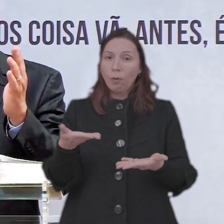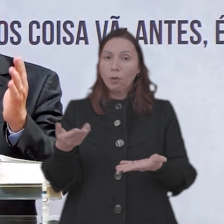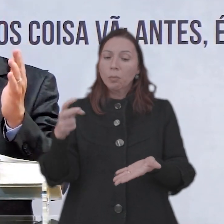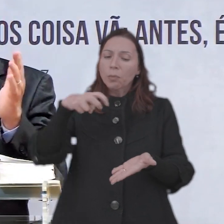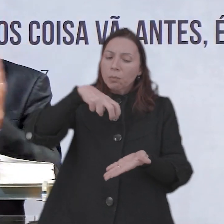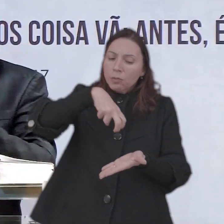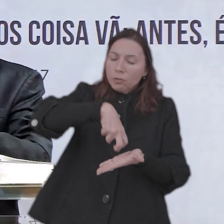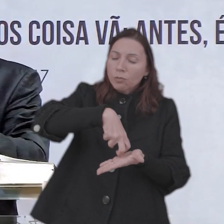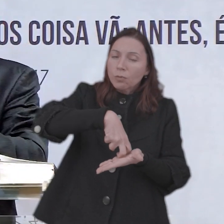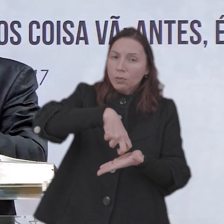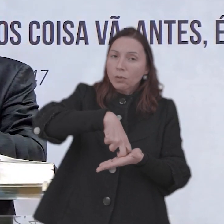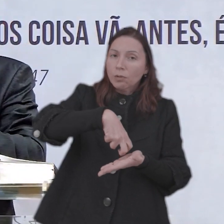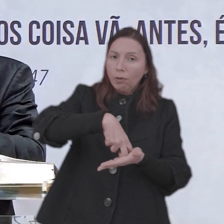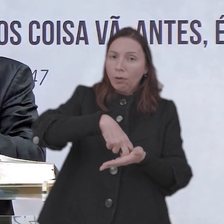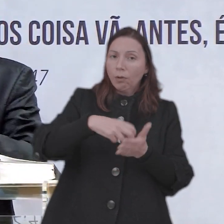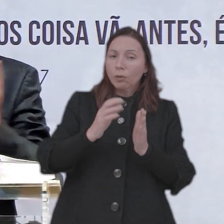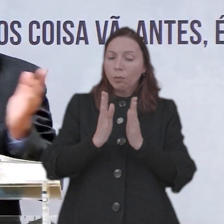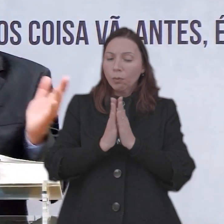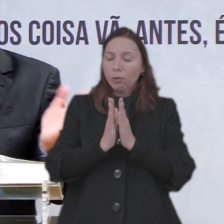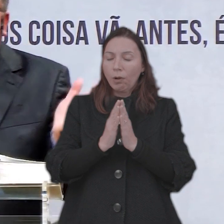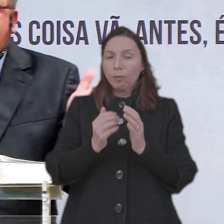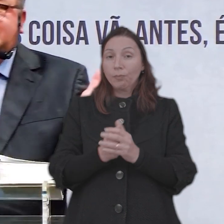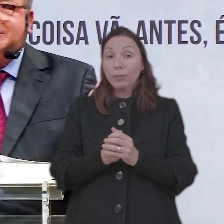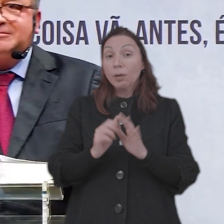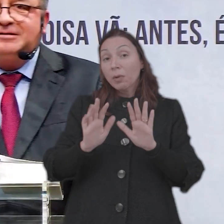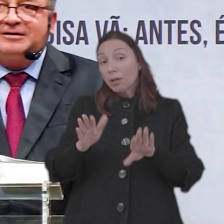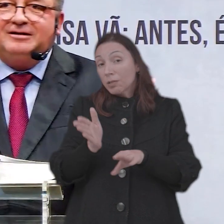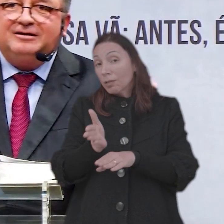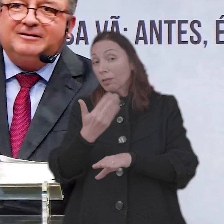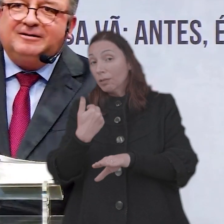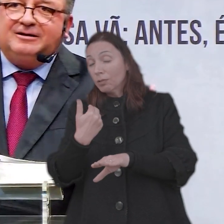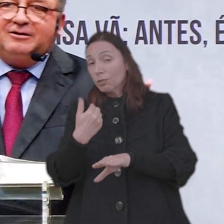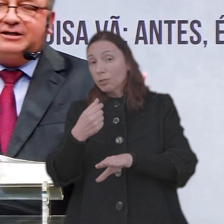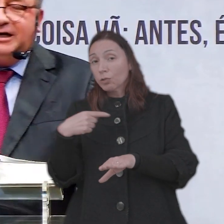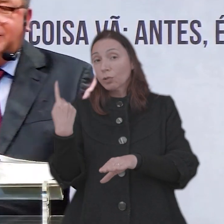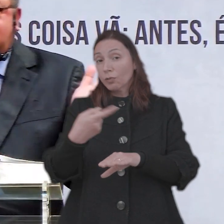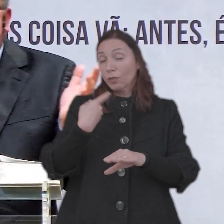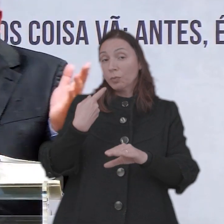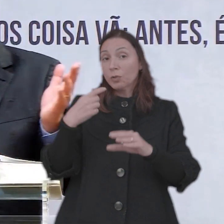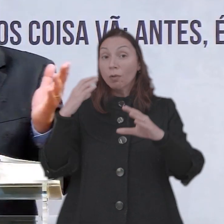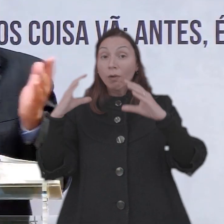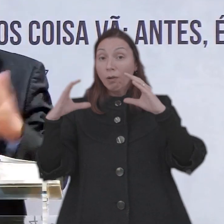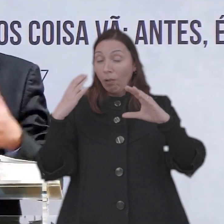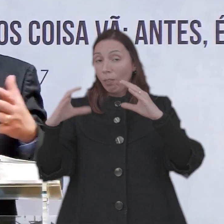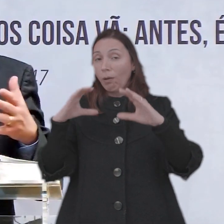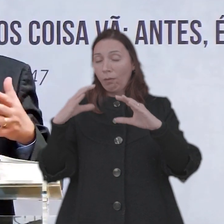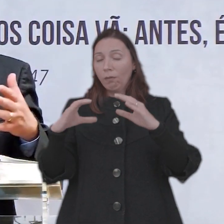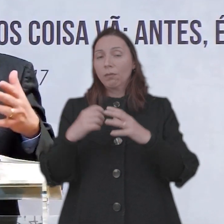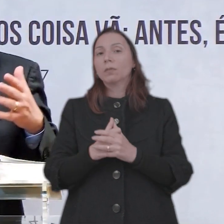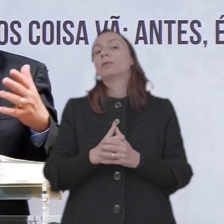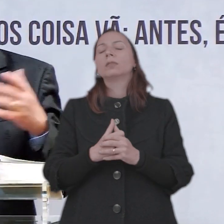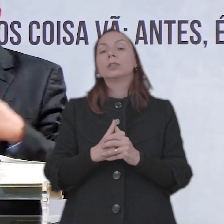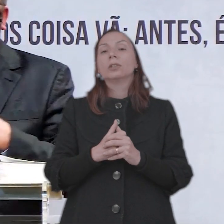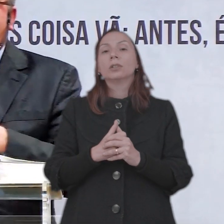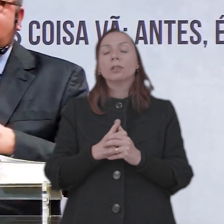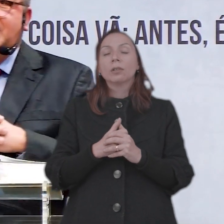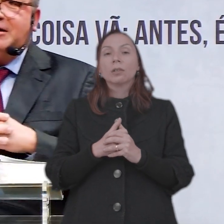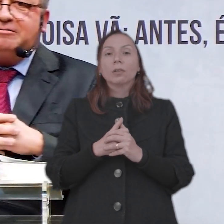na sua casa, nós vamos cantar um hino. Eu queria que você cantasse conosco esse